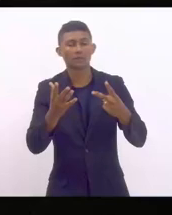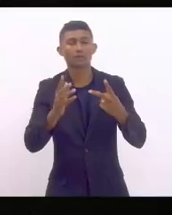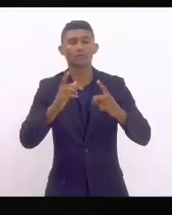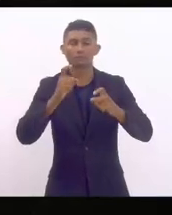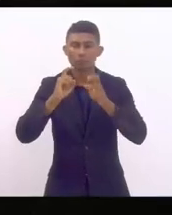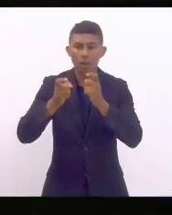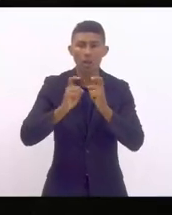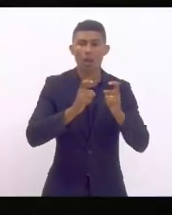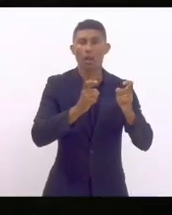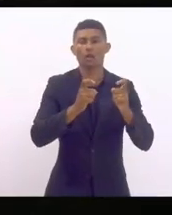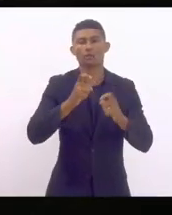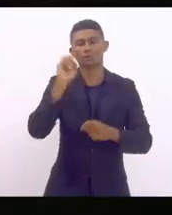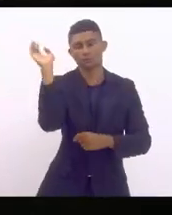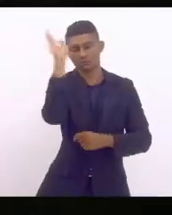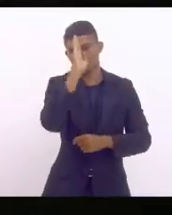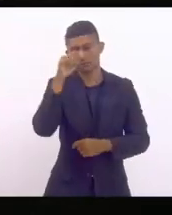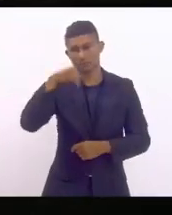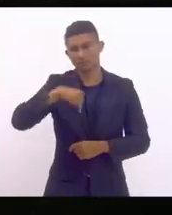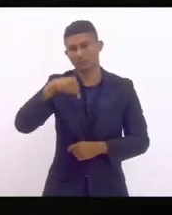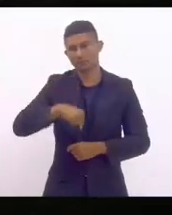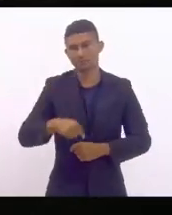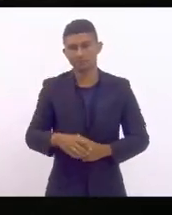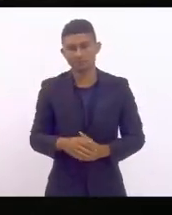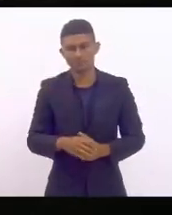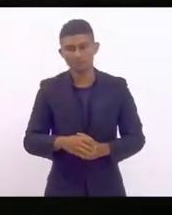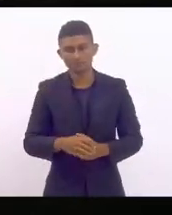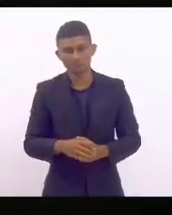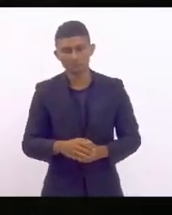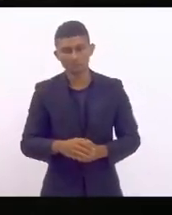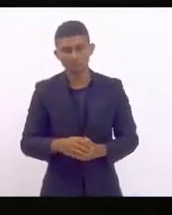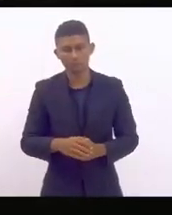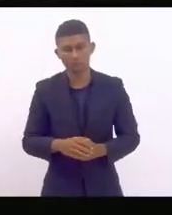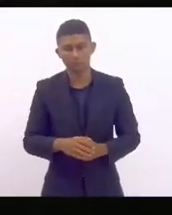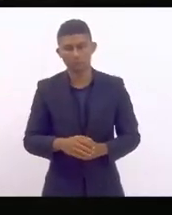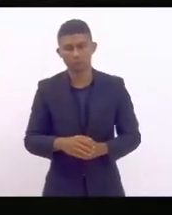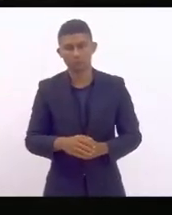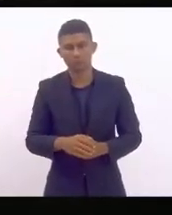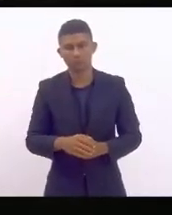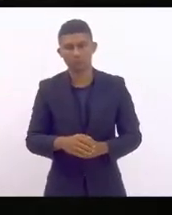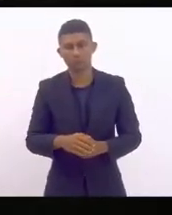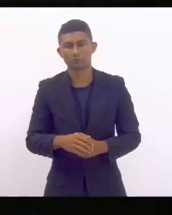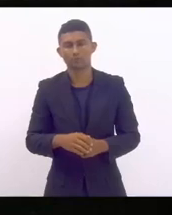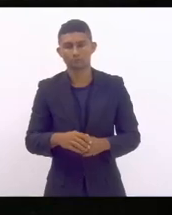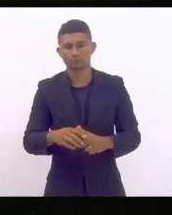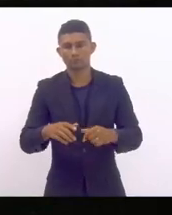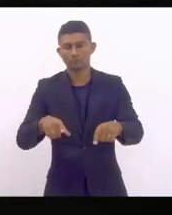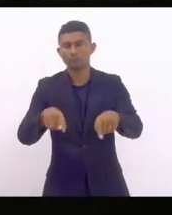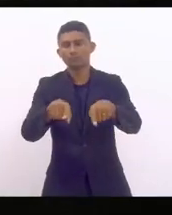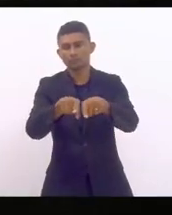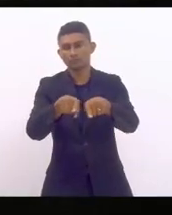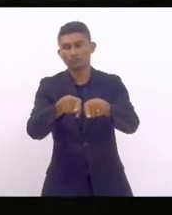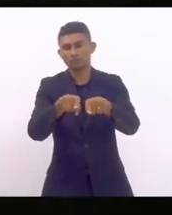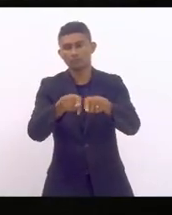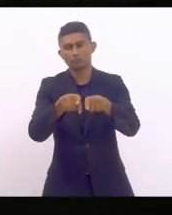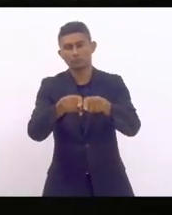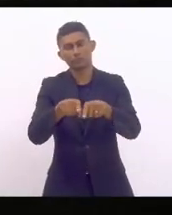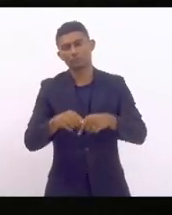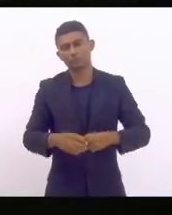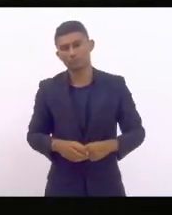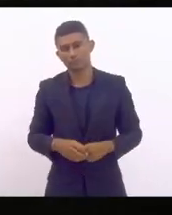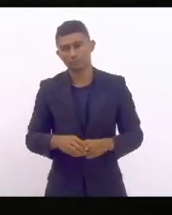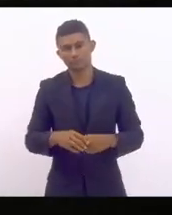o nosso país discutindo Inclusive a contribuição